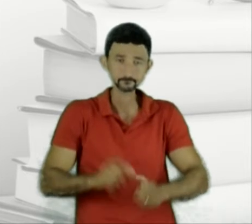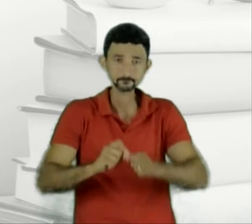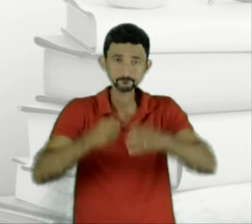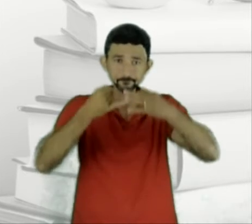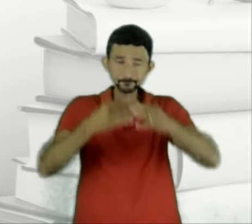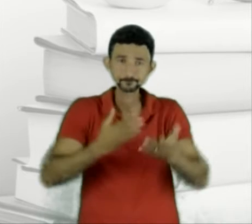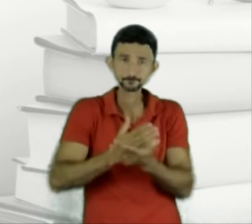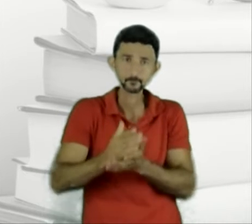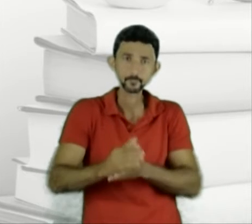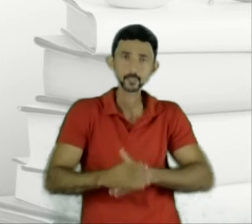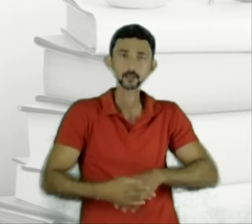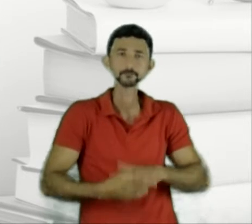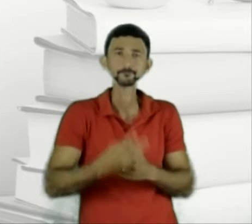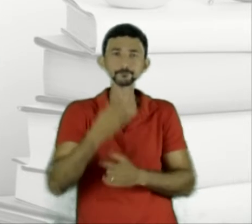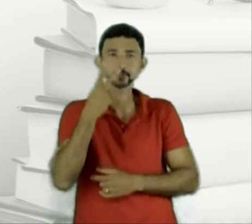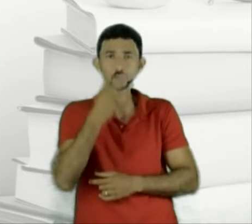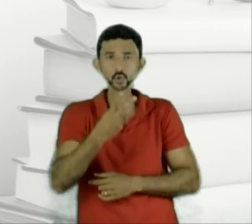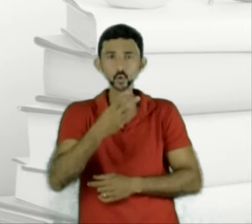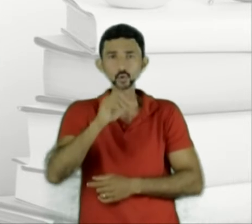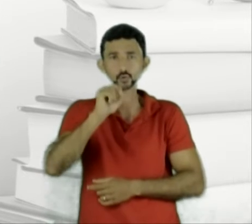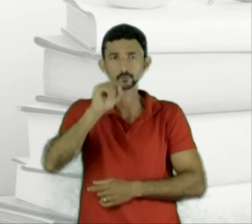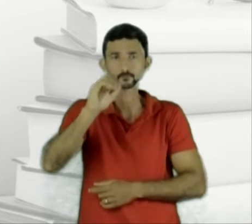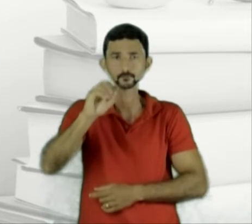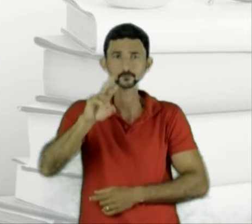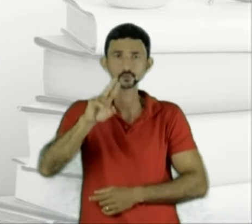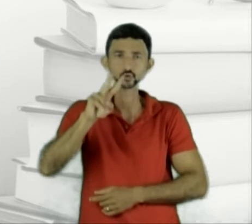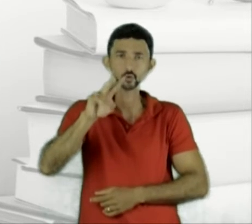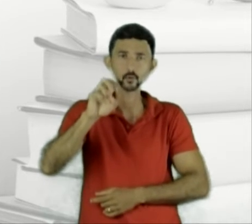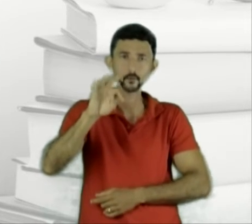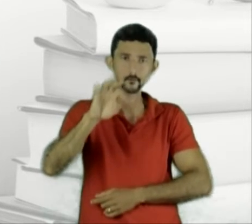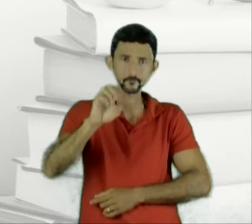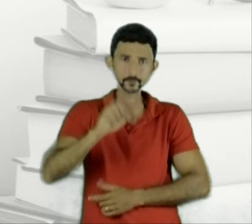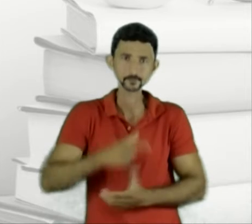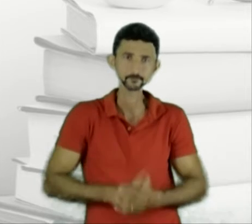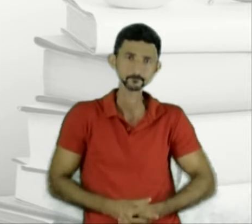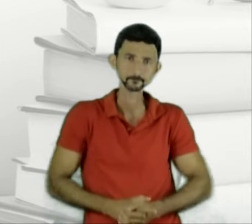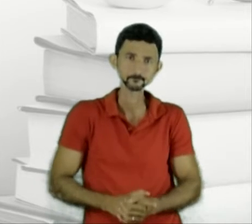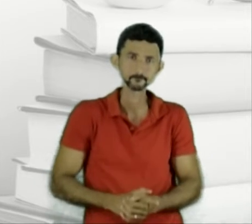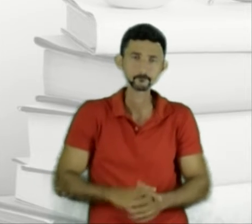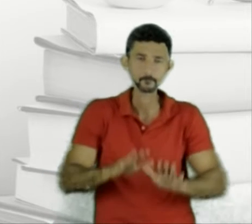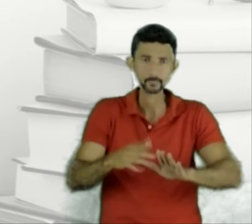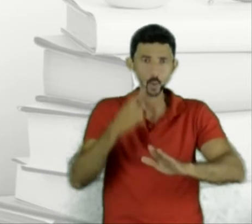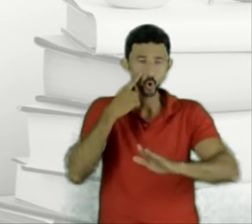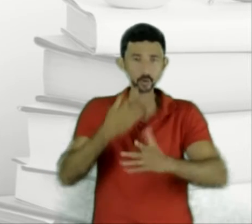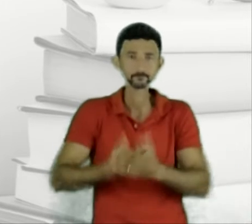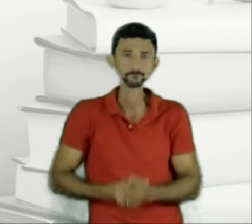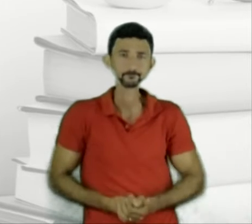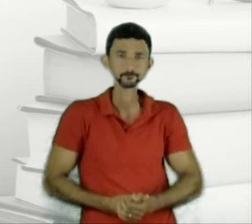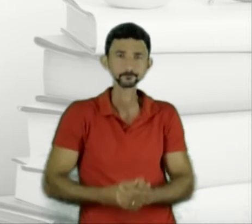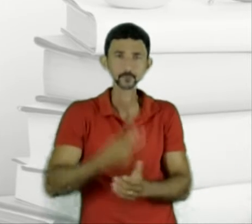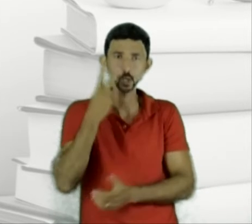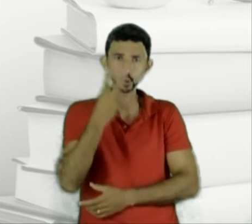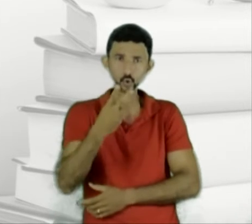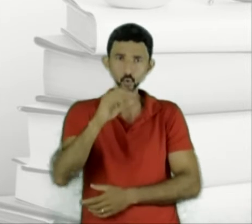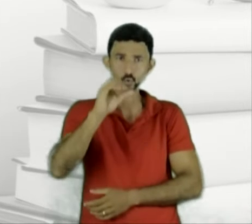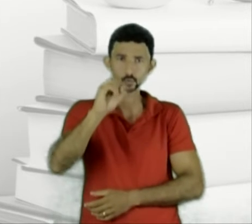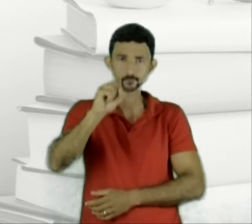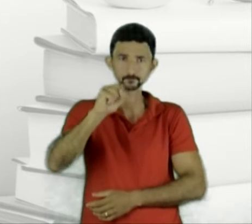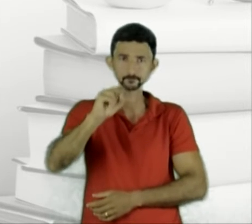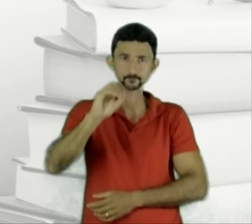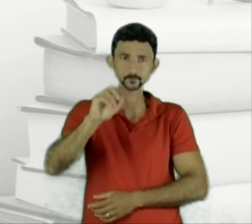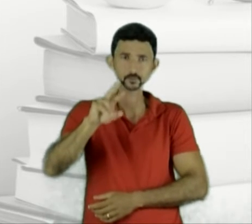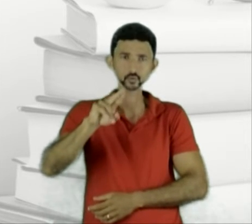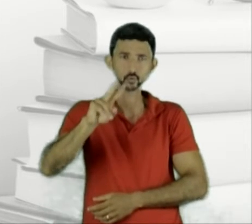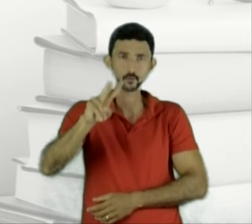falou, se eu tenho 2 sorvetes, pode ser que eu tenha me invertido a ordem agora, mas vamos considerar. Se eu tenho 2 sorvetes e